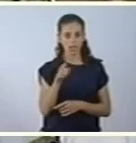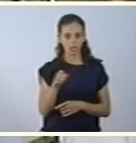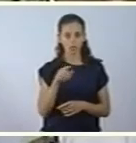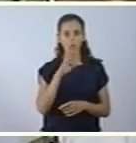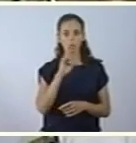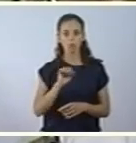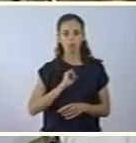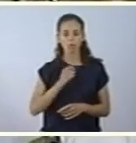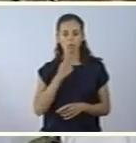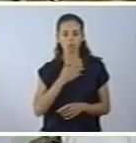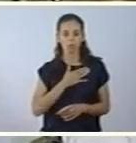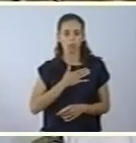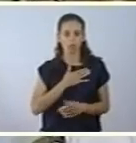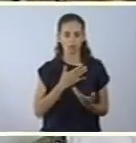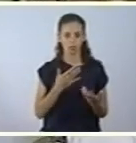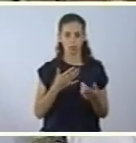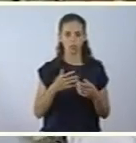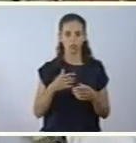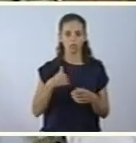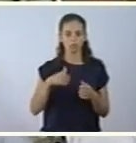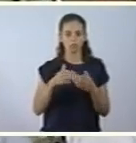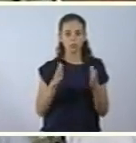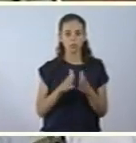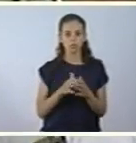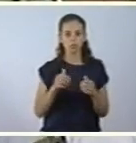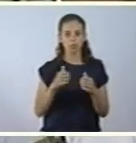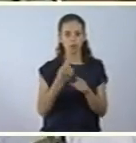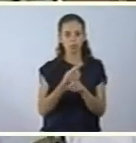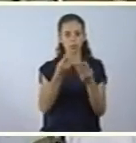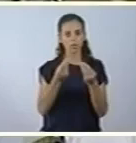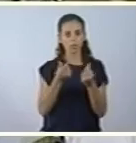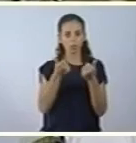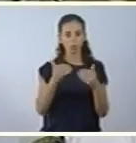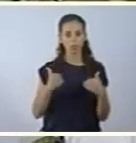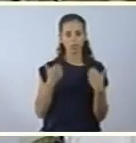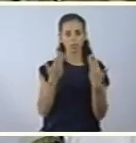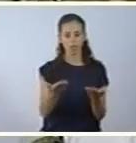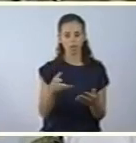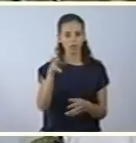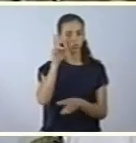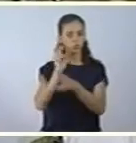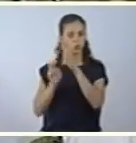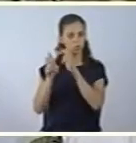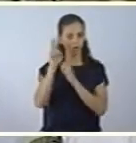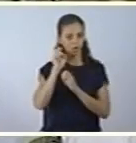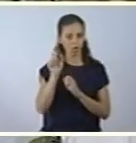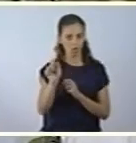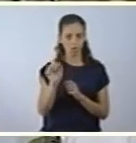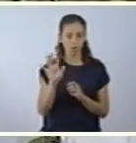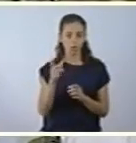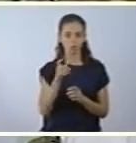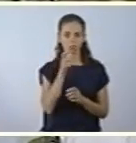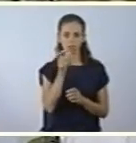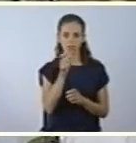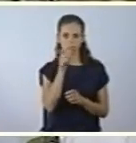o meu filho muito amado, no qual pus toda a minha complacência, escutai-o. Ao ouvirem